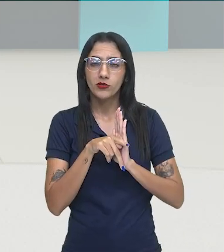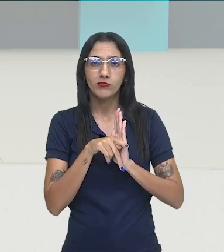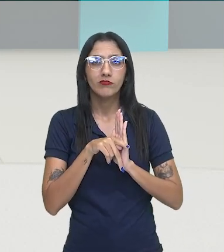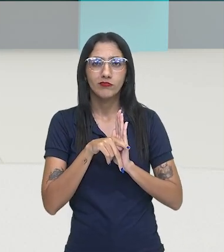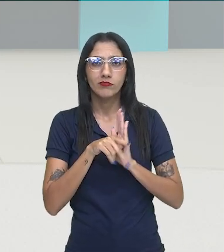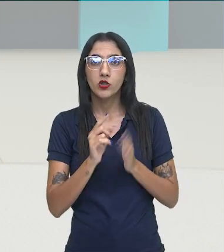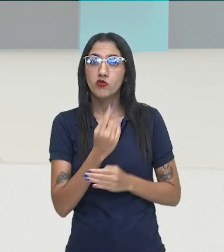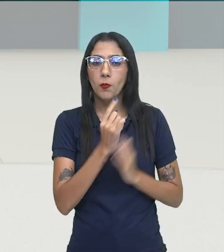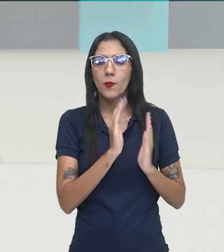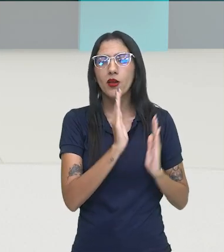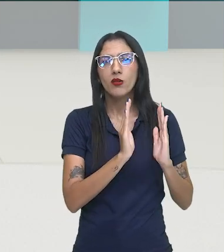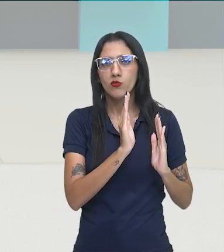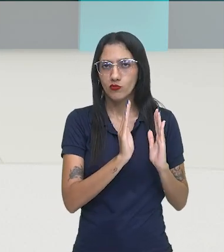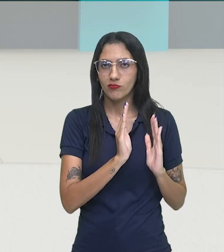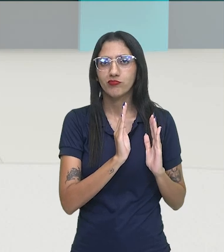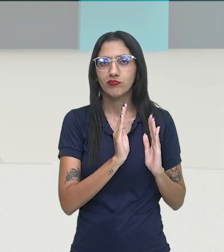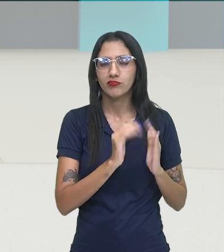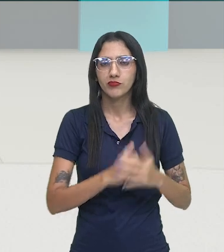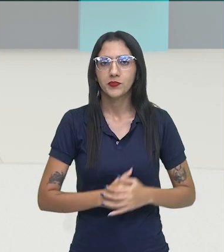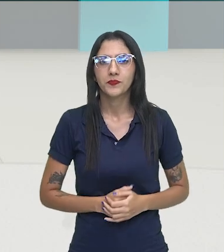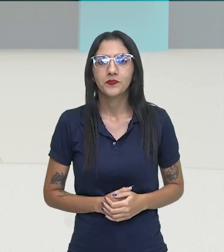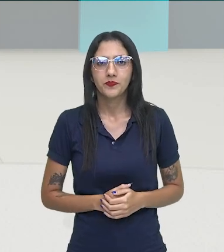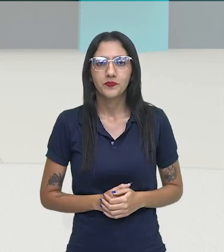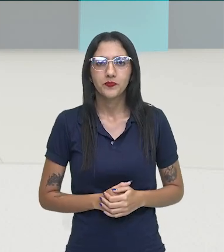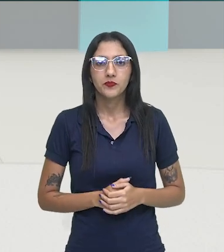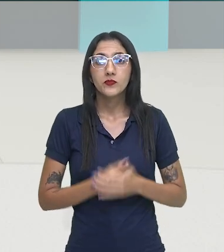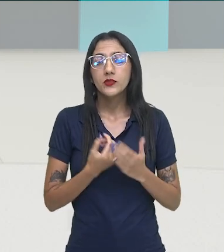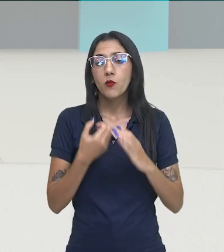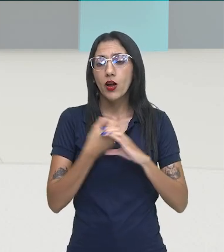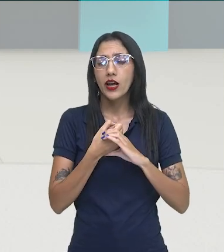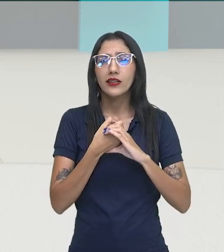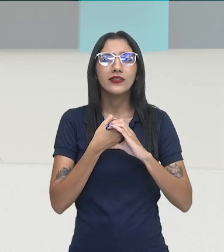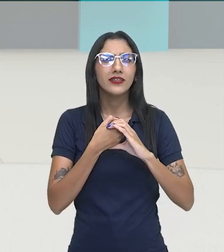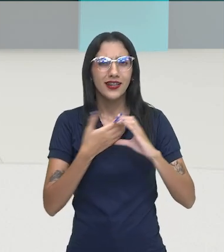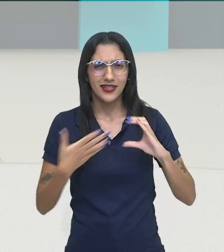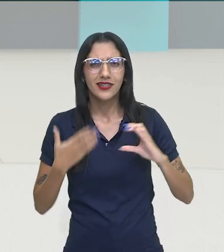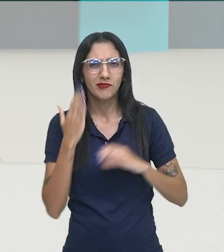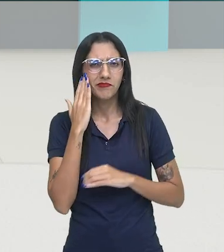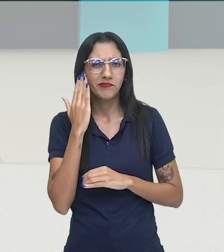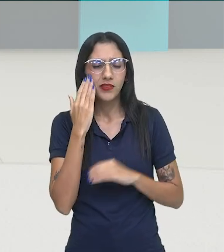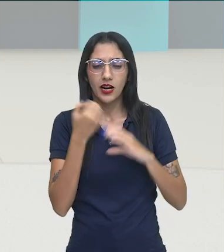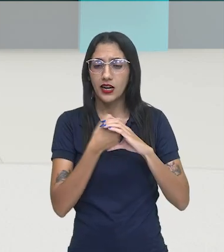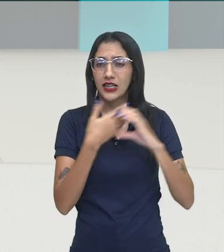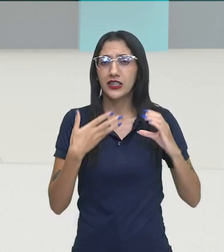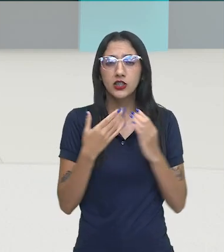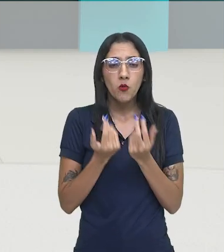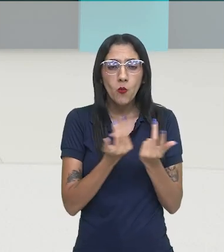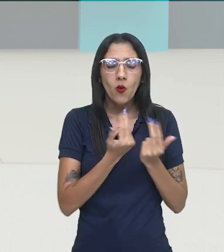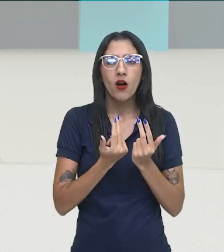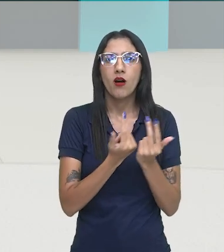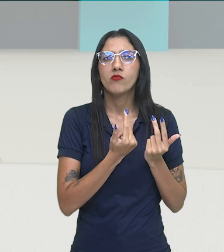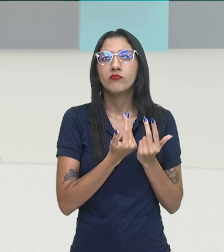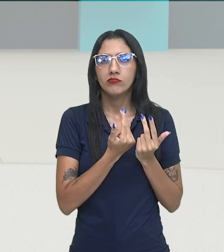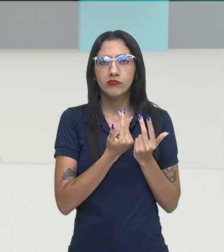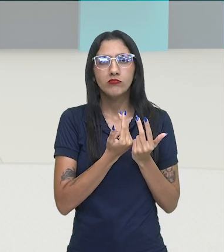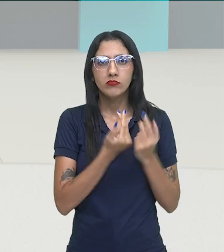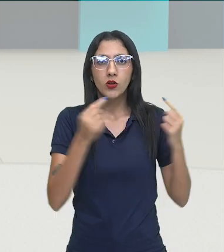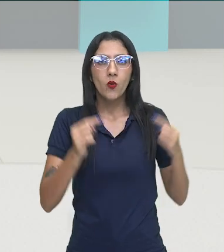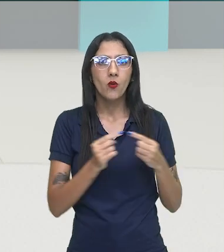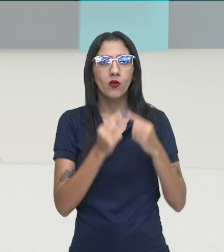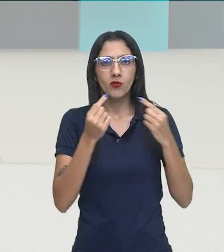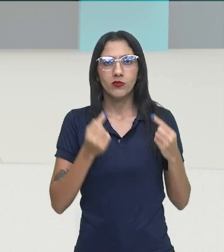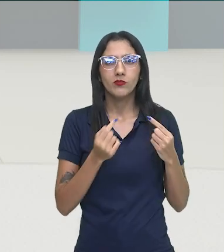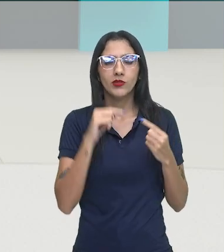de uma mesma época. Então, são características comuns que acontecem, né,